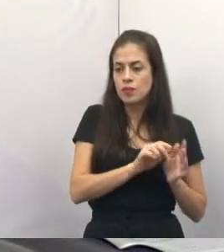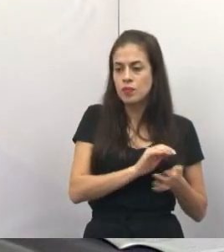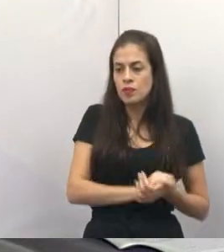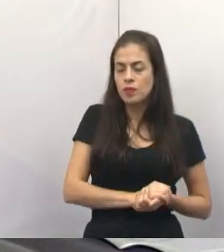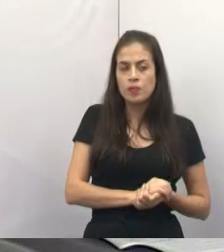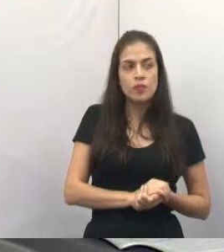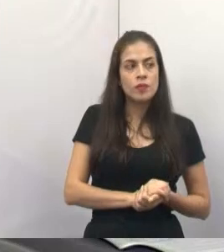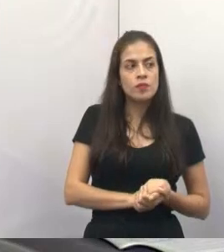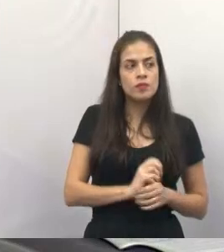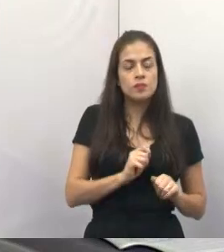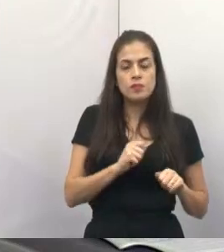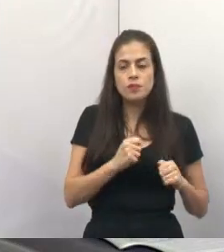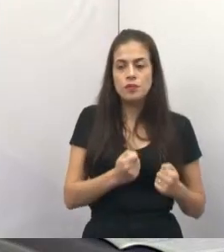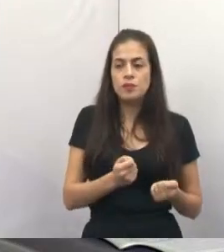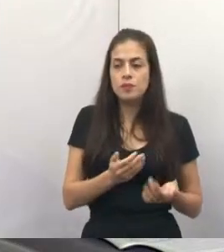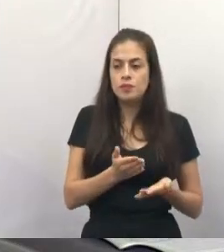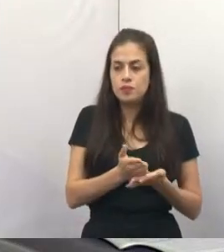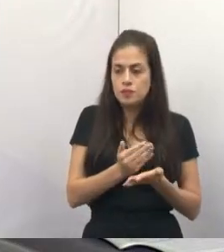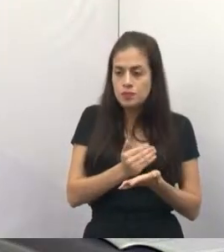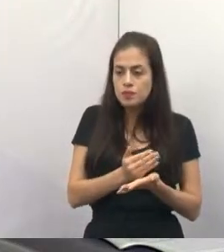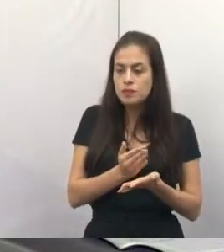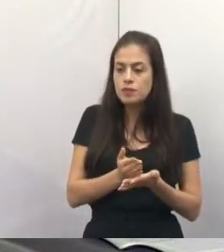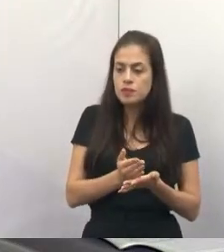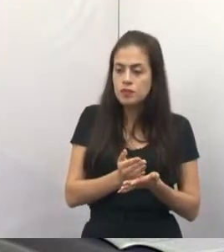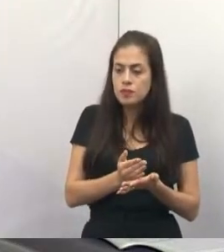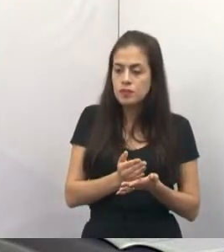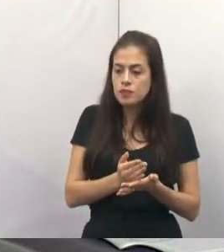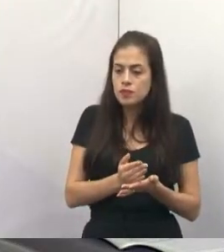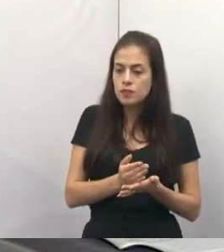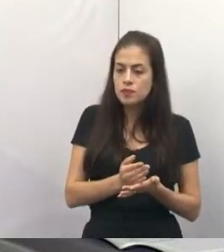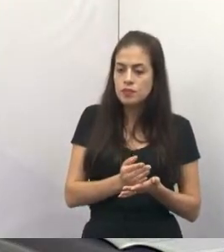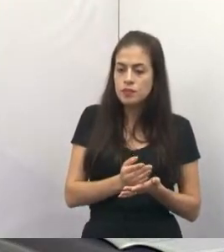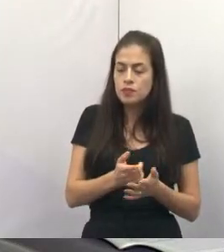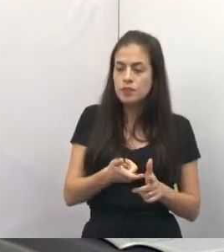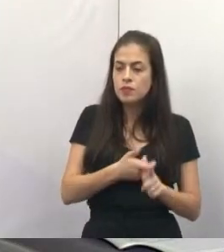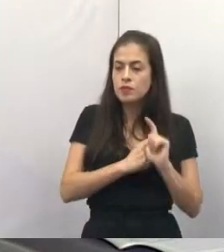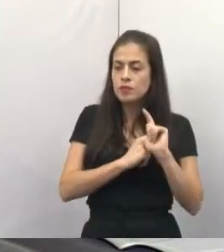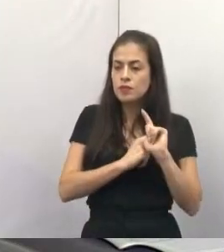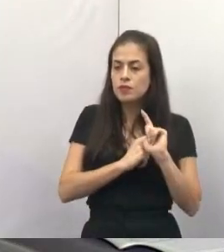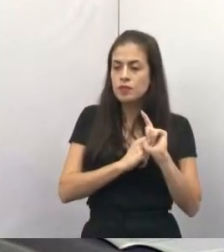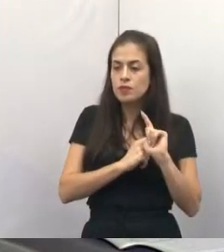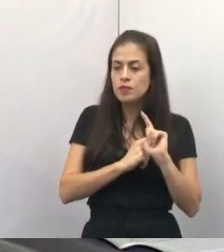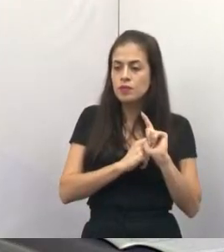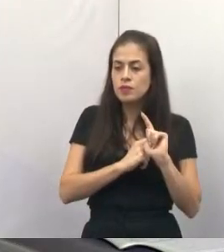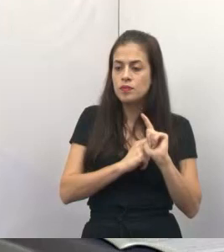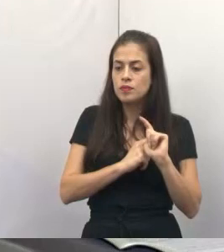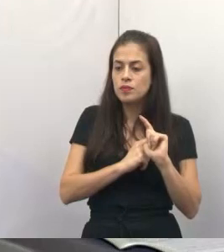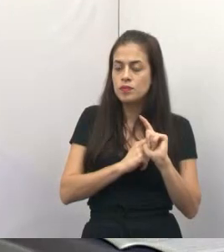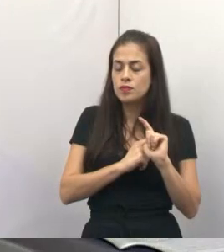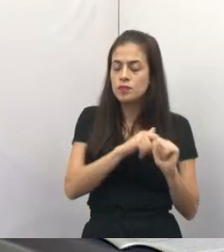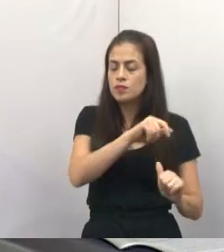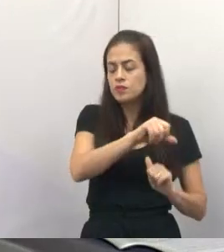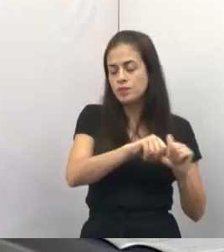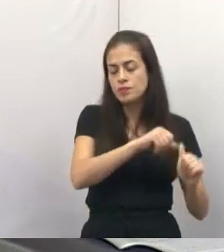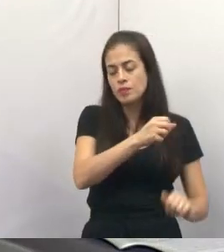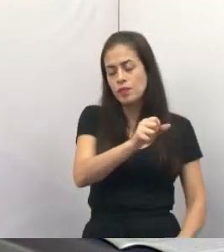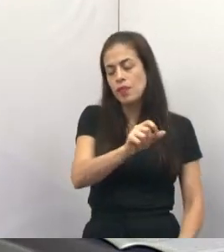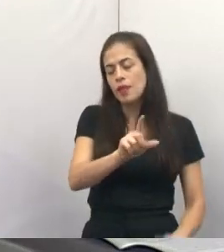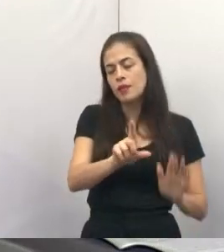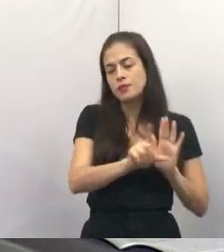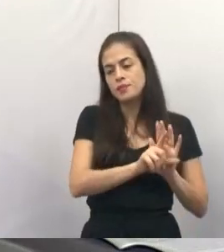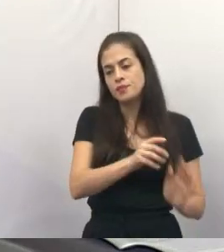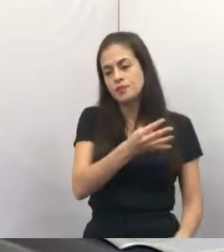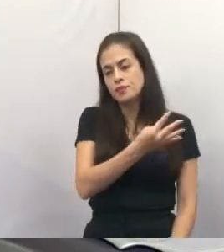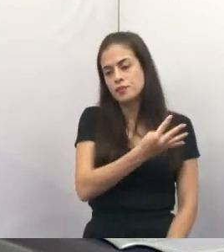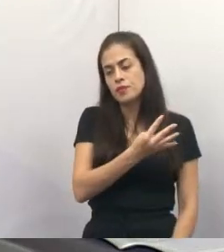que concede o parcelamento das dívidas, altera a lei 4.545,